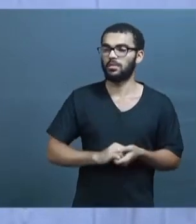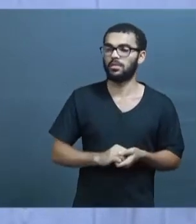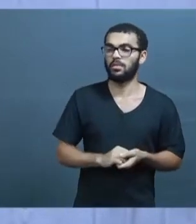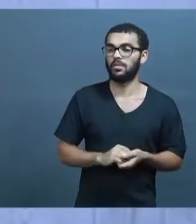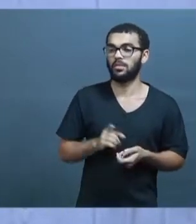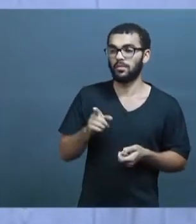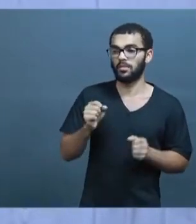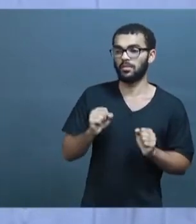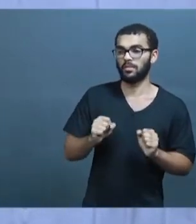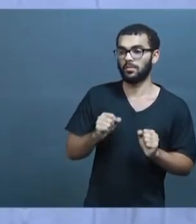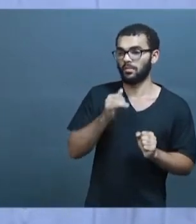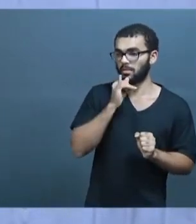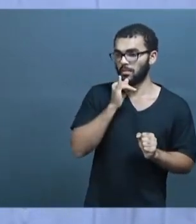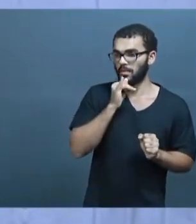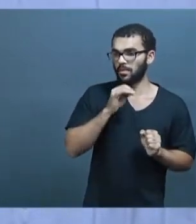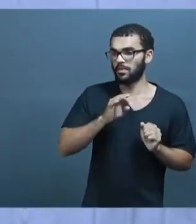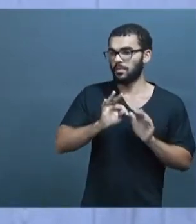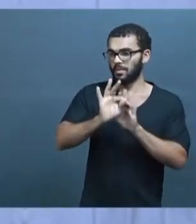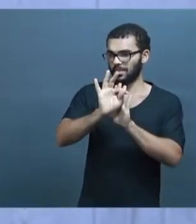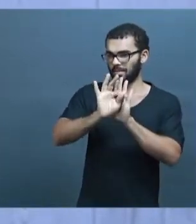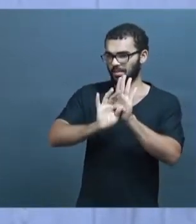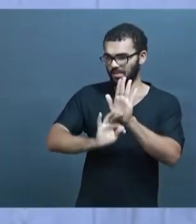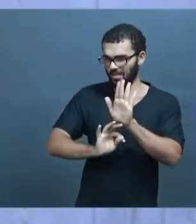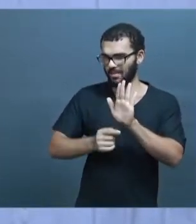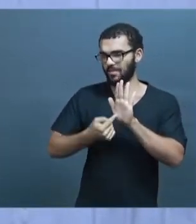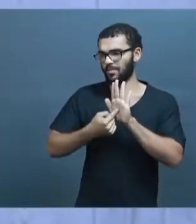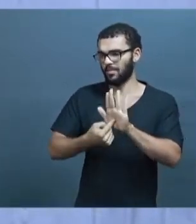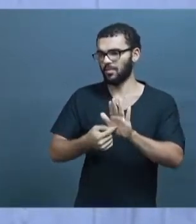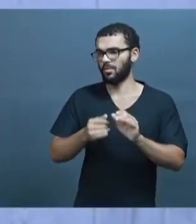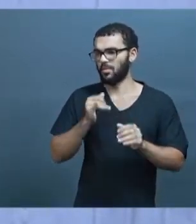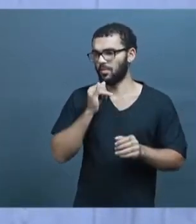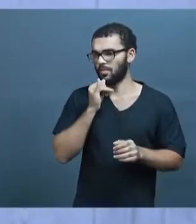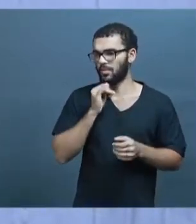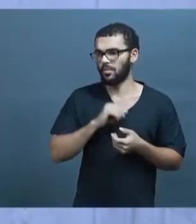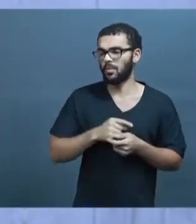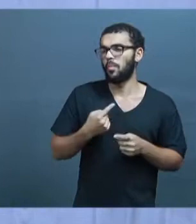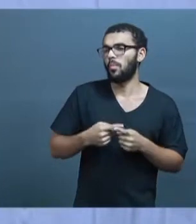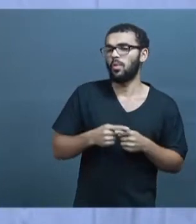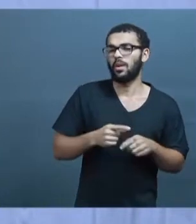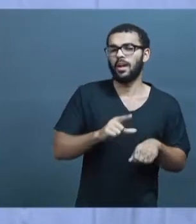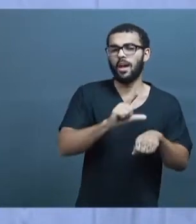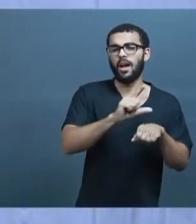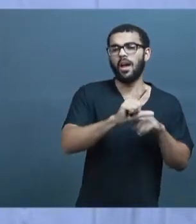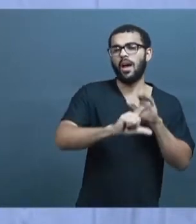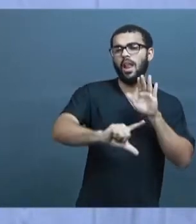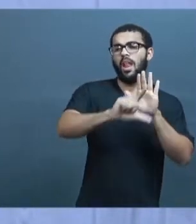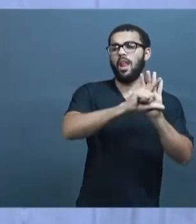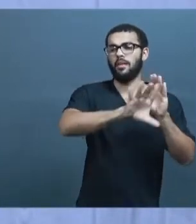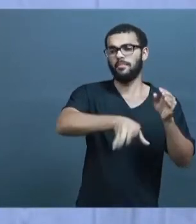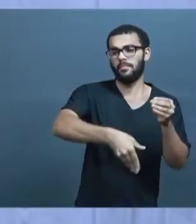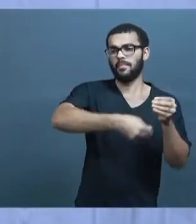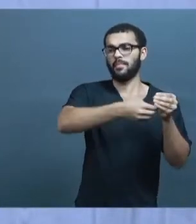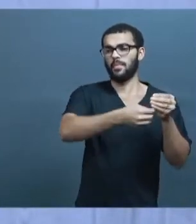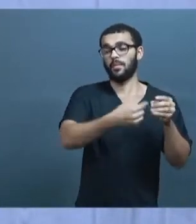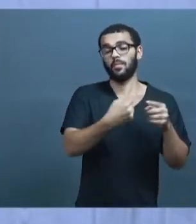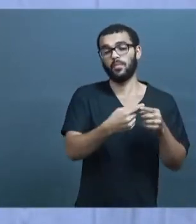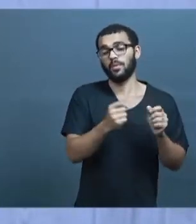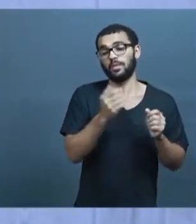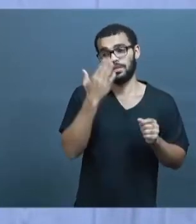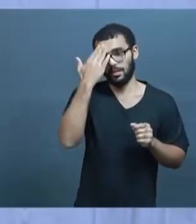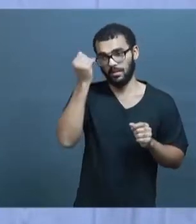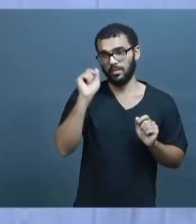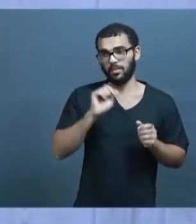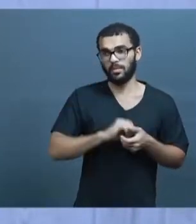apresentar no texto, inclusive isso que eu falei há pouco, né? Por que botar por lei complementar? É porque, na verdade, se sabe que